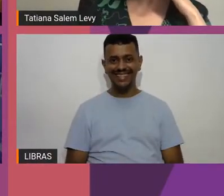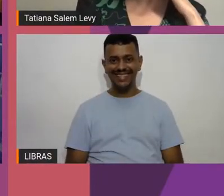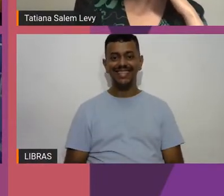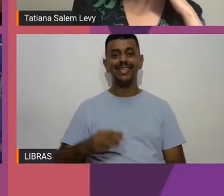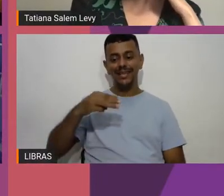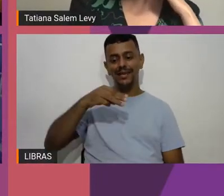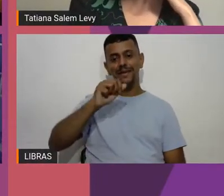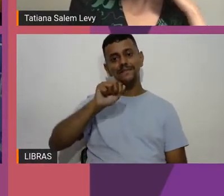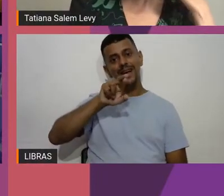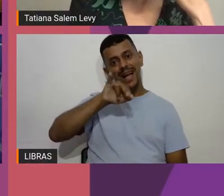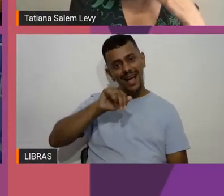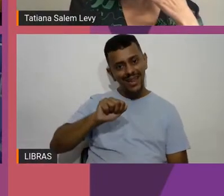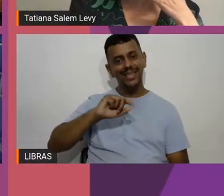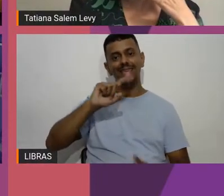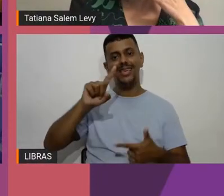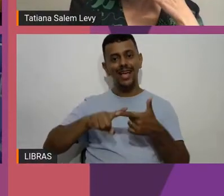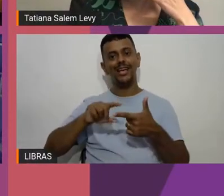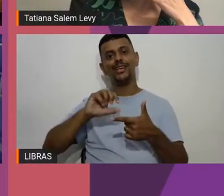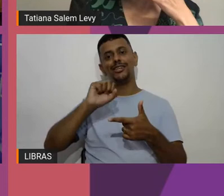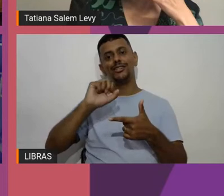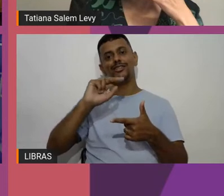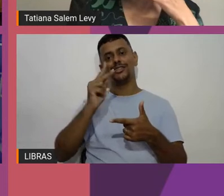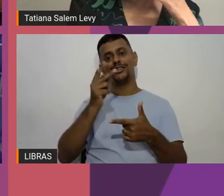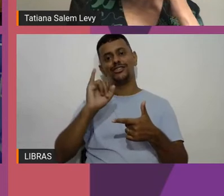fecha ele bate